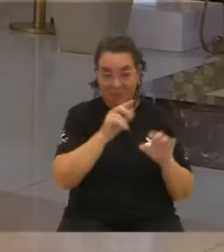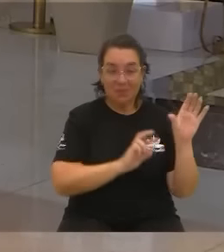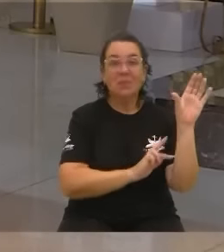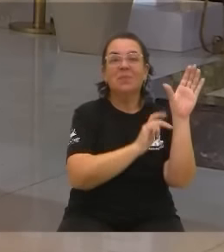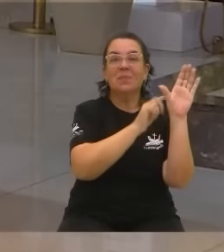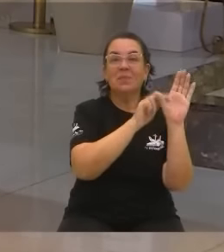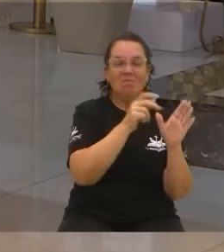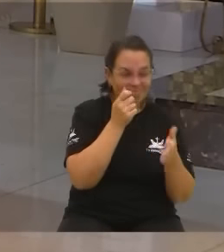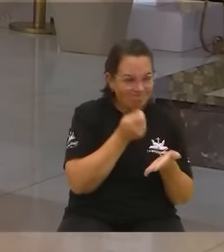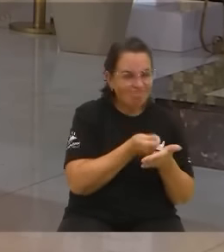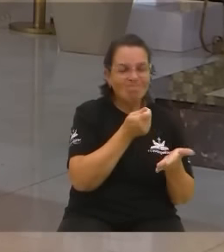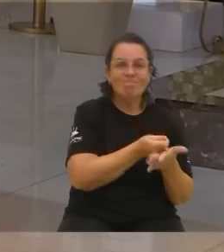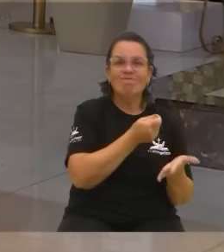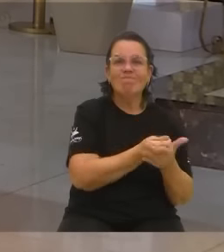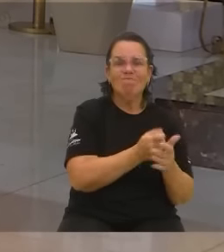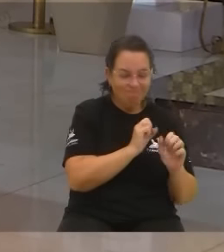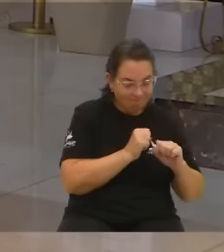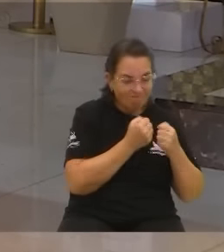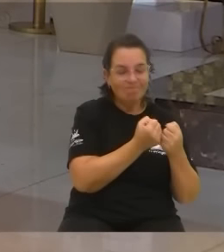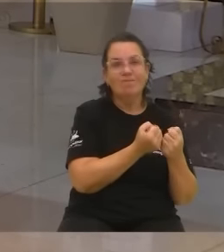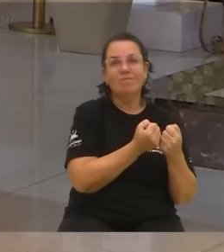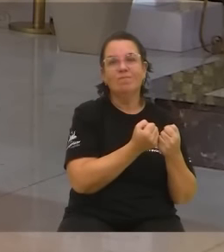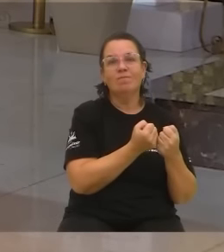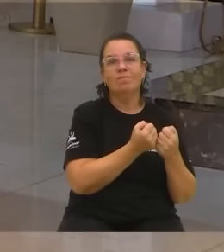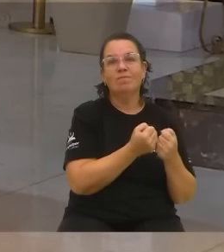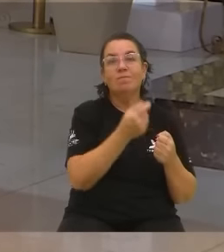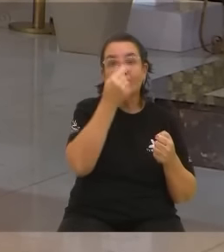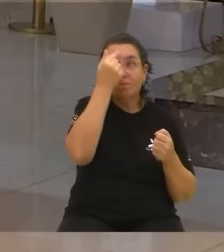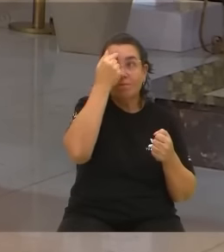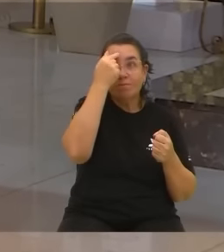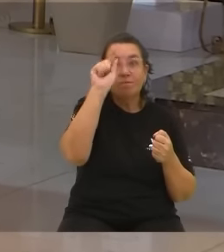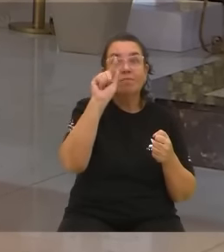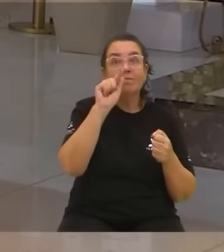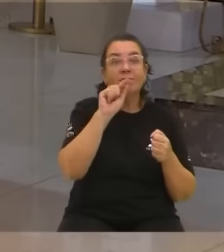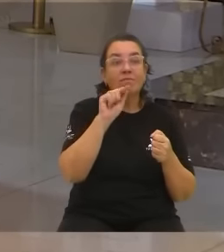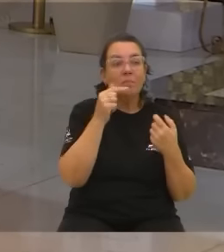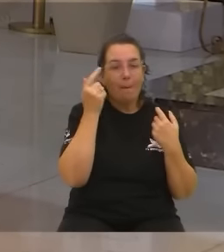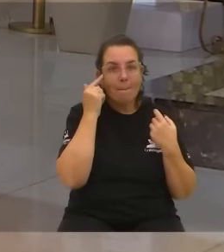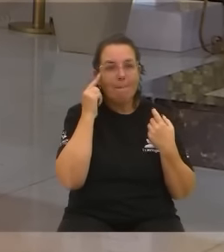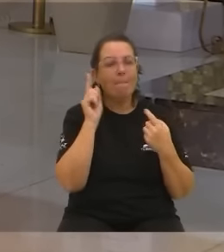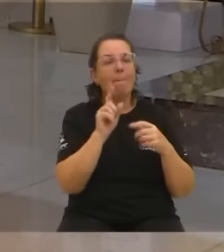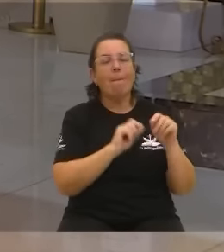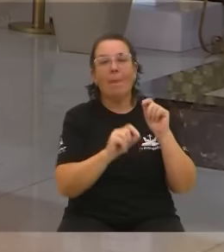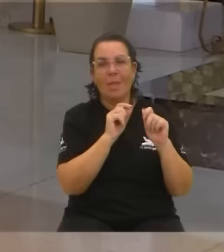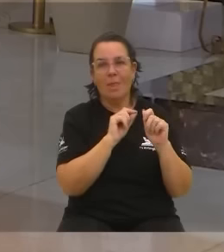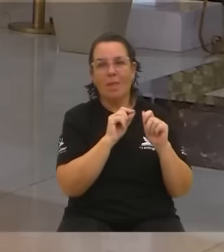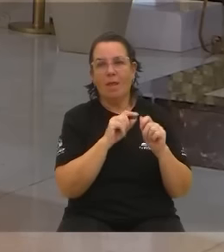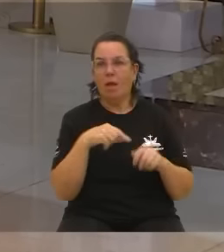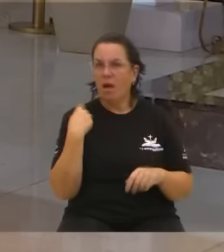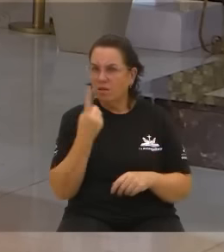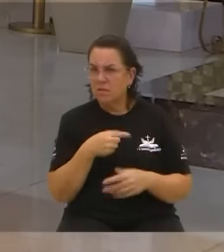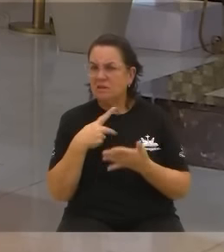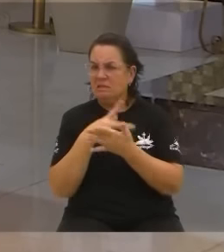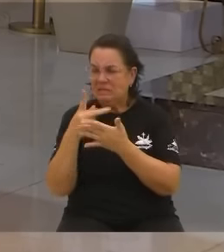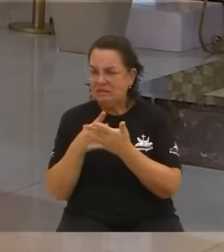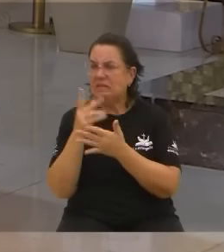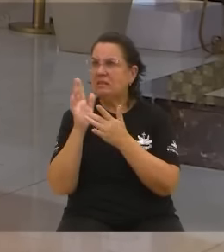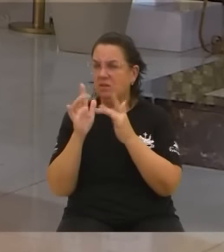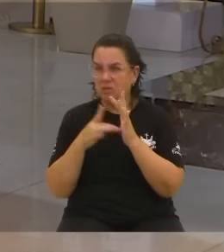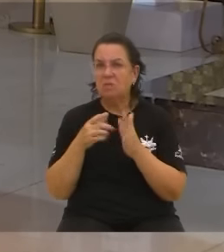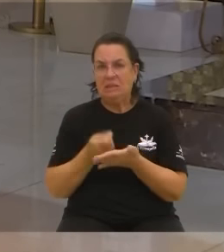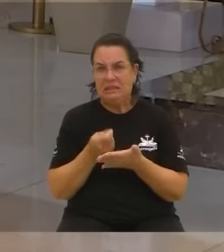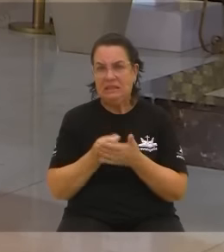Esse homem foi persistente, criativo e insistente. Será que na nossa busca de Jesus Cristo